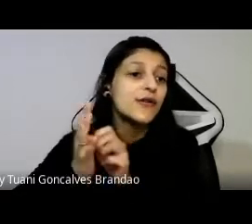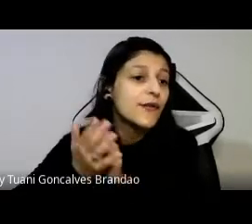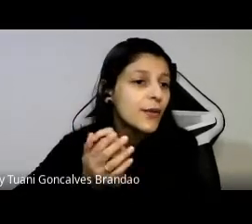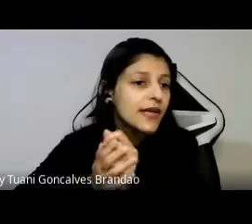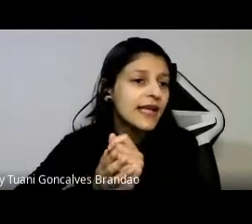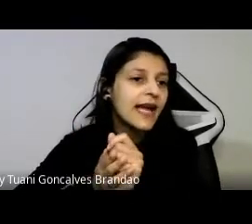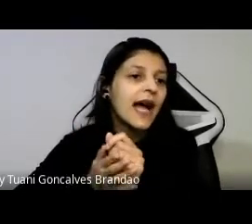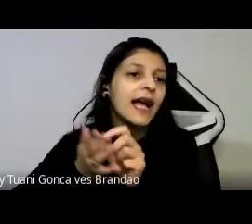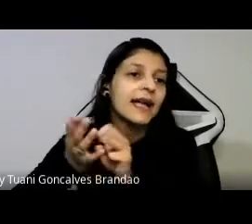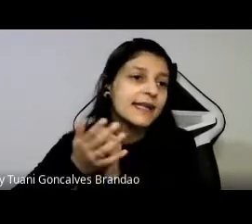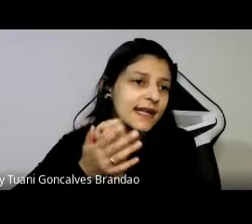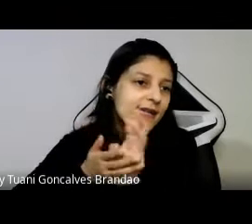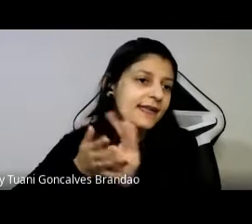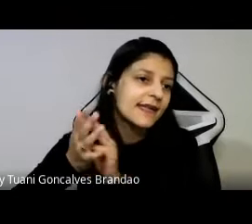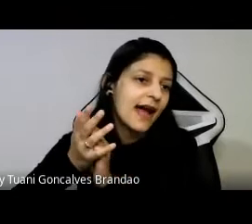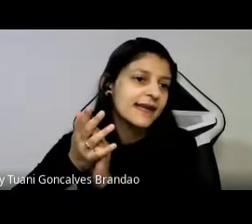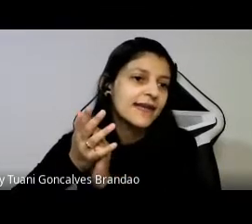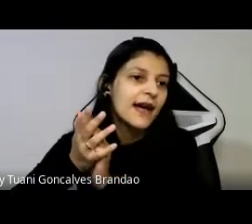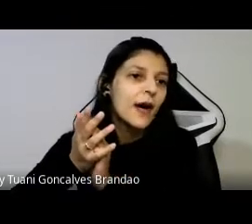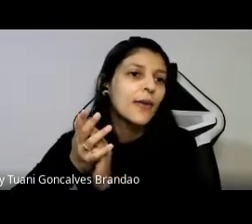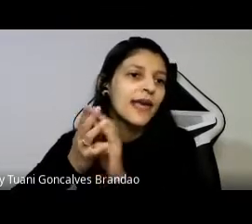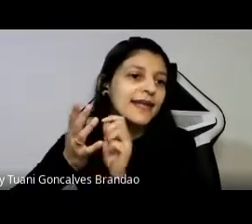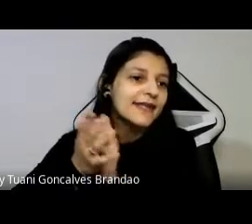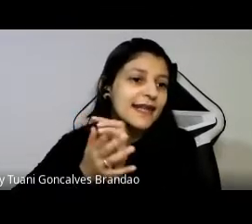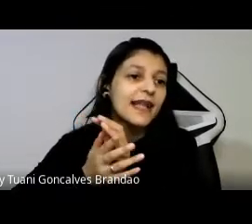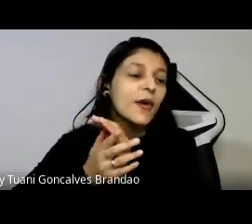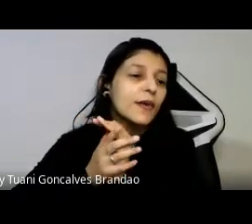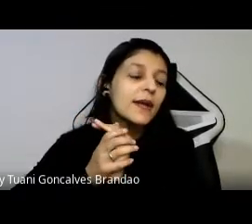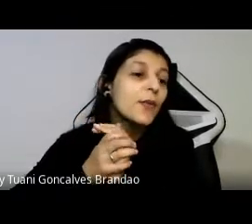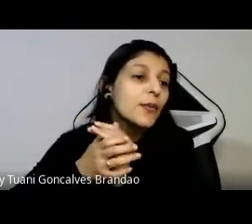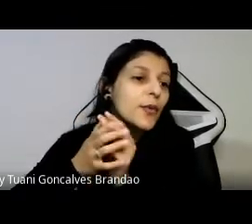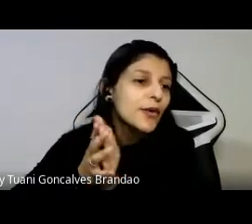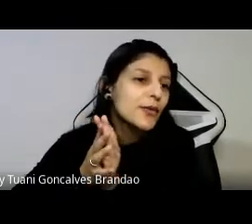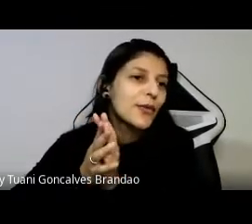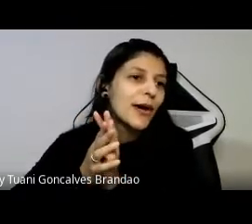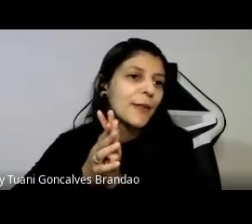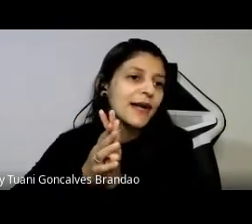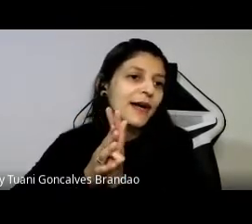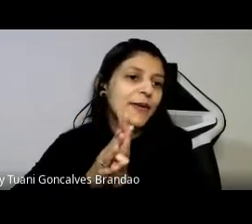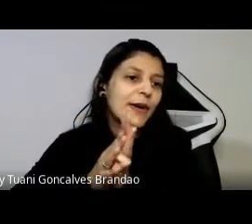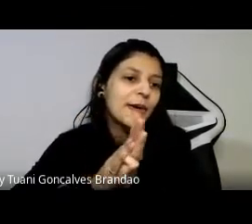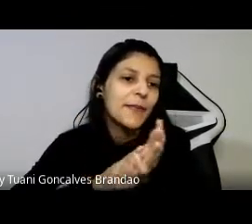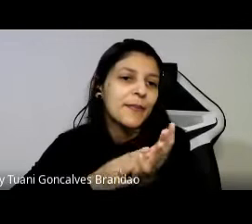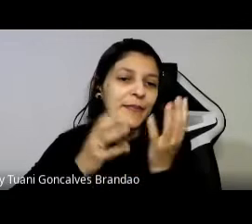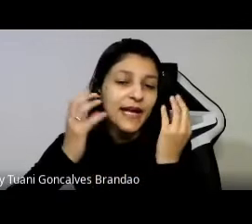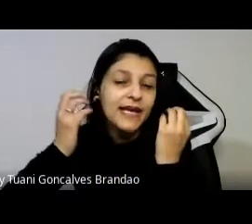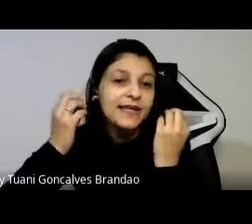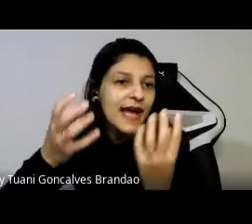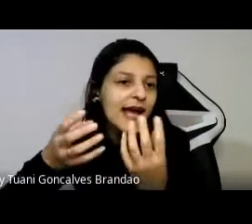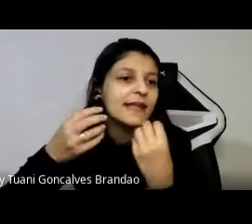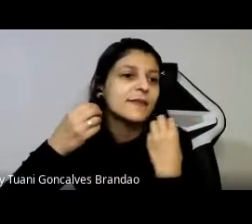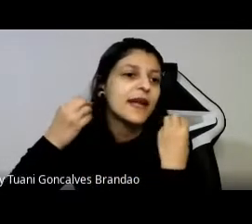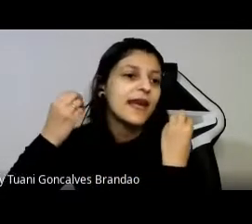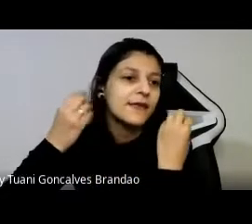gente divulgue, né, a escrita de sinais, porque a escrita ela contribui muito para que